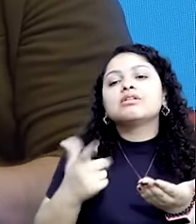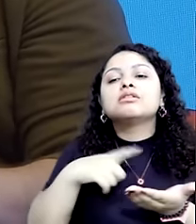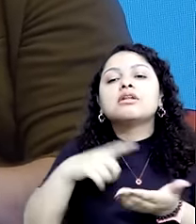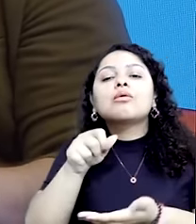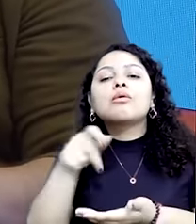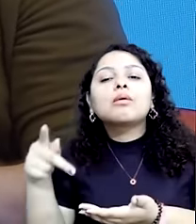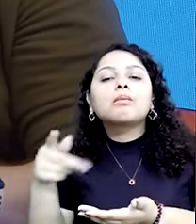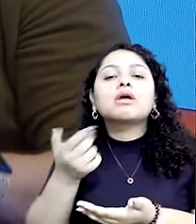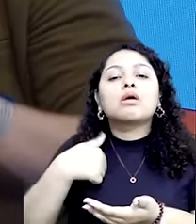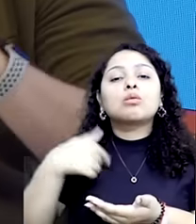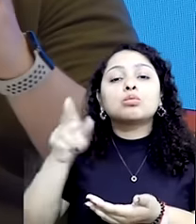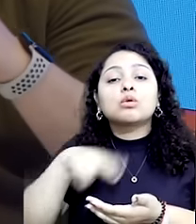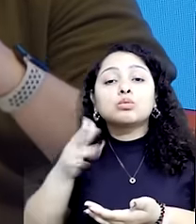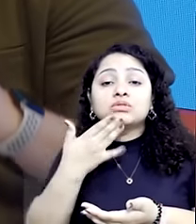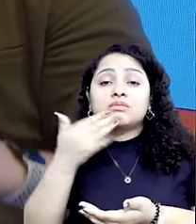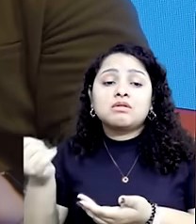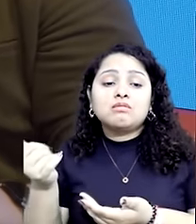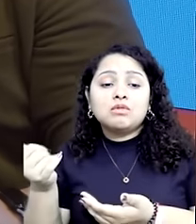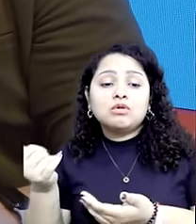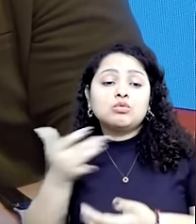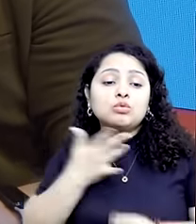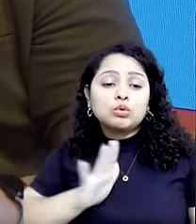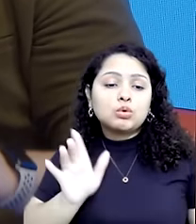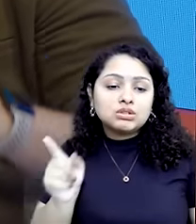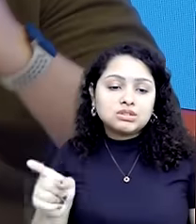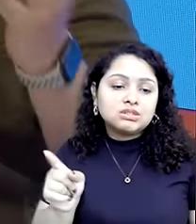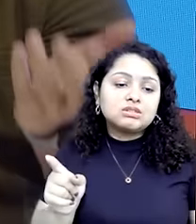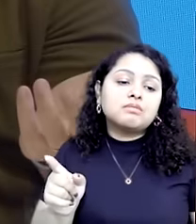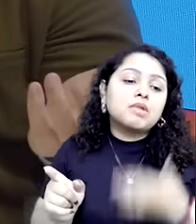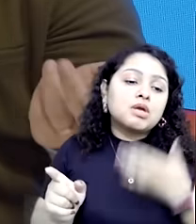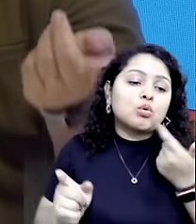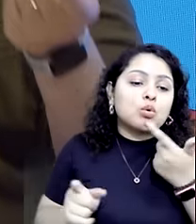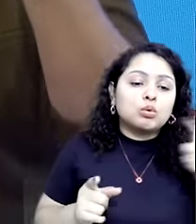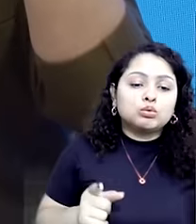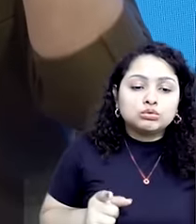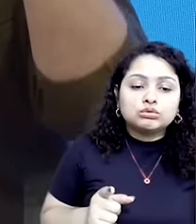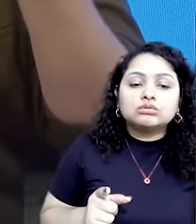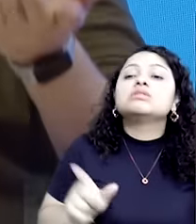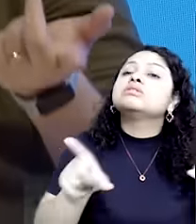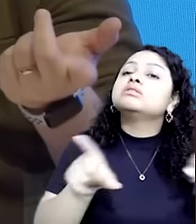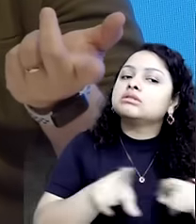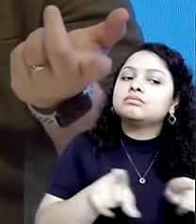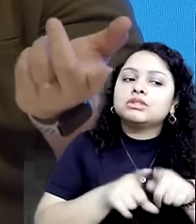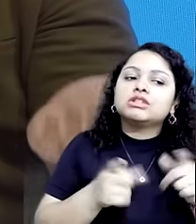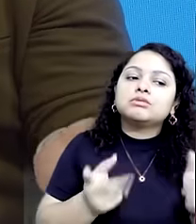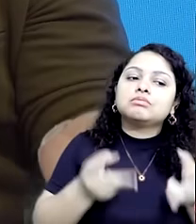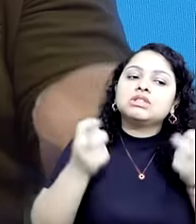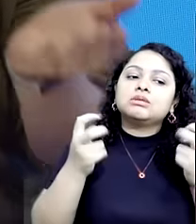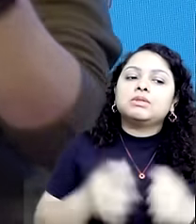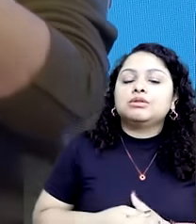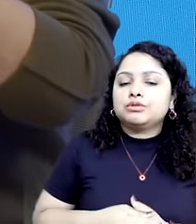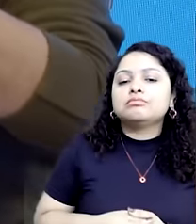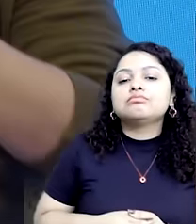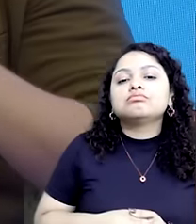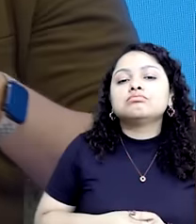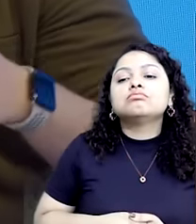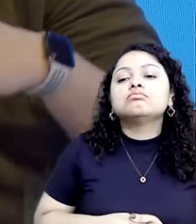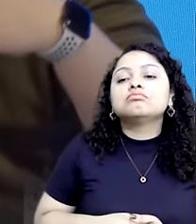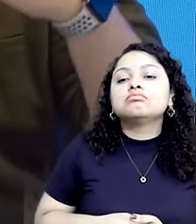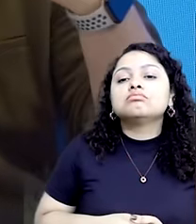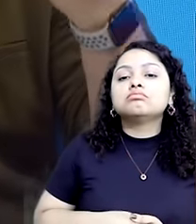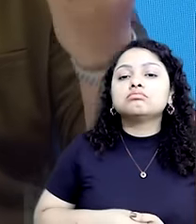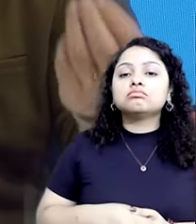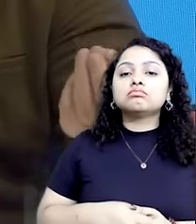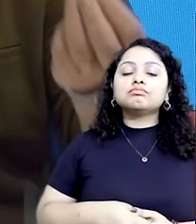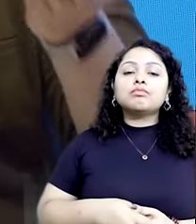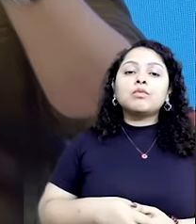tal aplicativo que eu não eu prefiro Ah não gosto do que tem ali prefiro de outro eles também estão se ligando nisso e estão trazendo essas funcionar Ou de